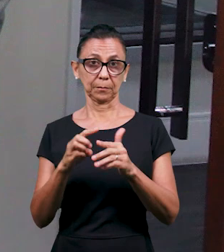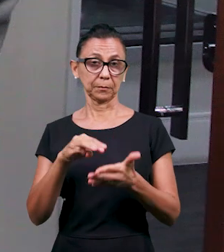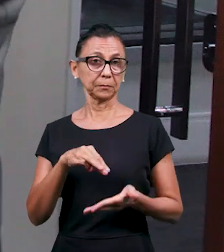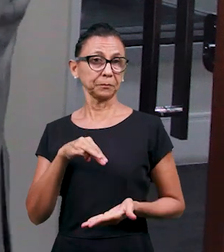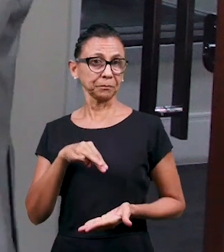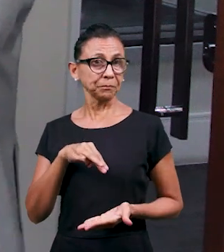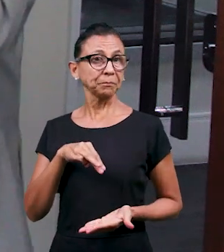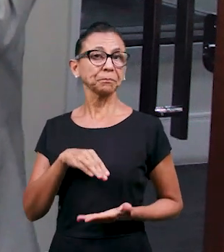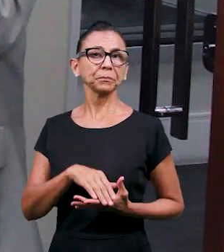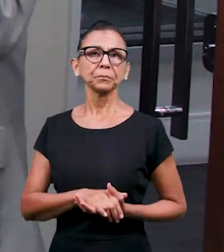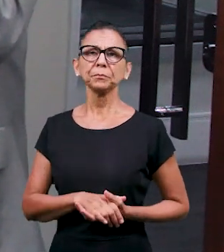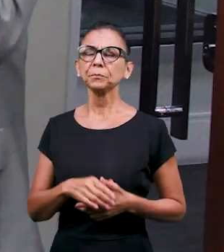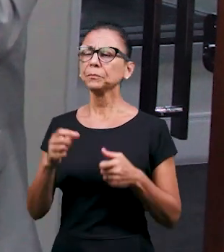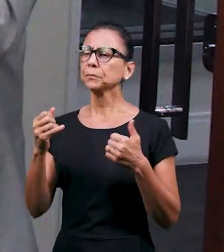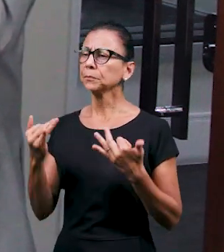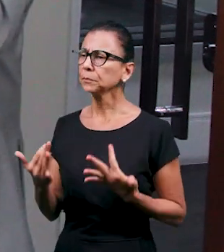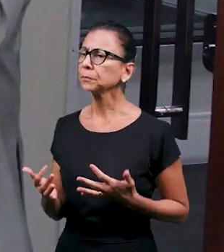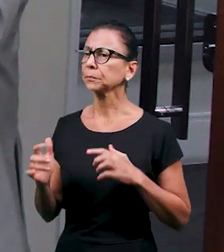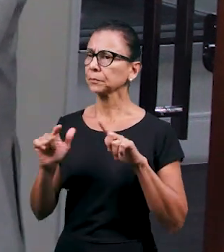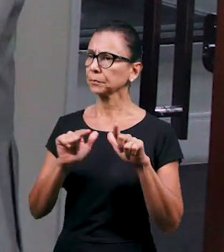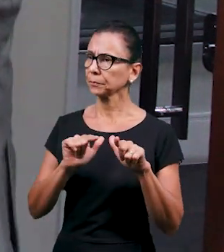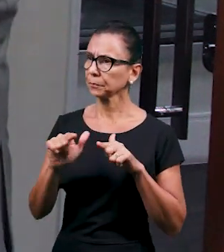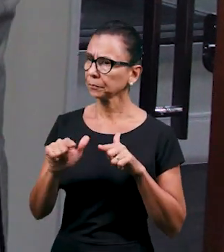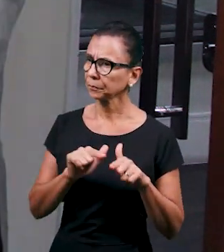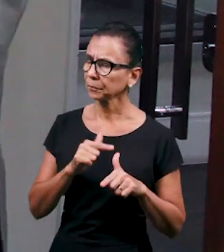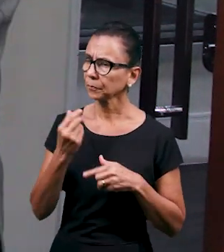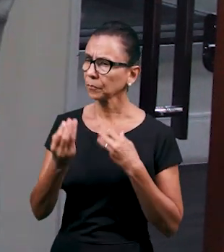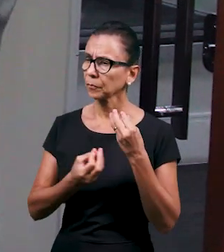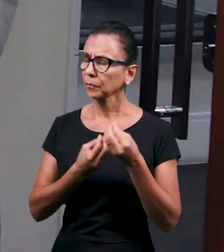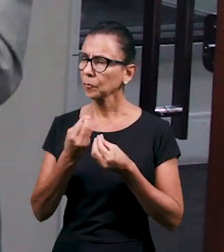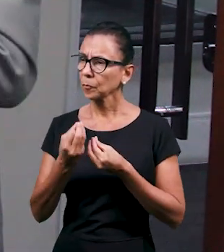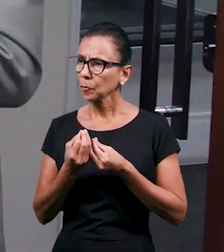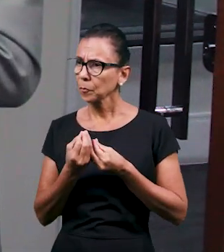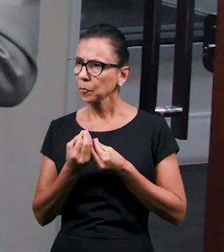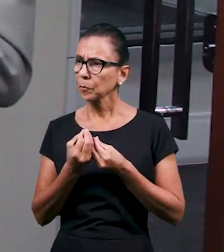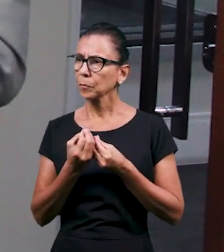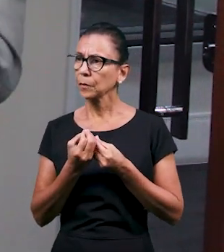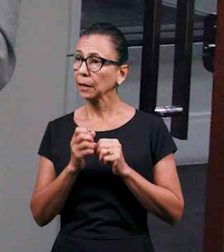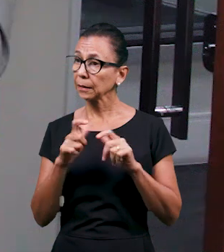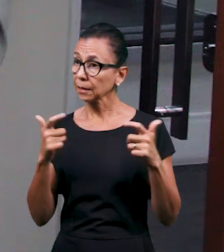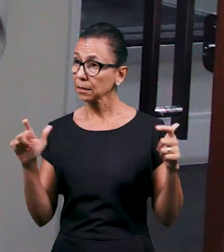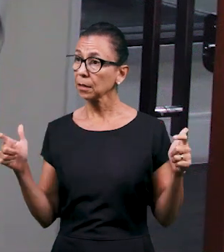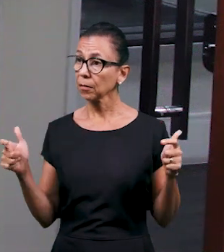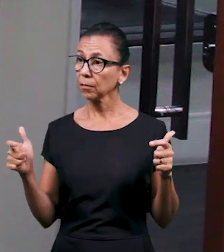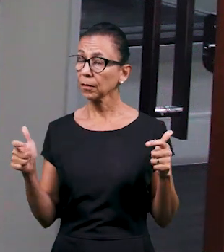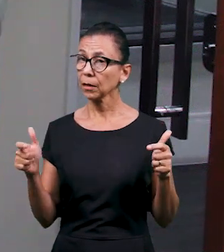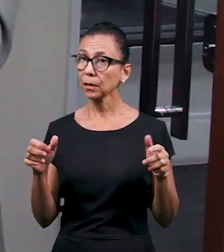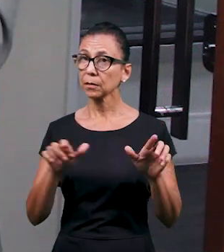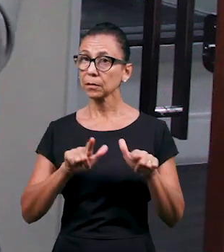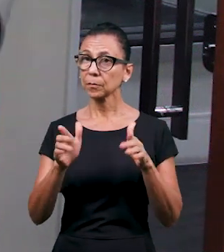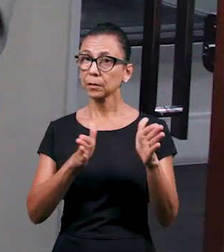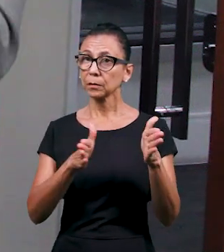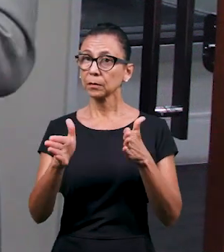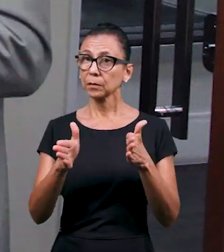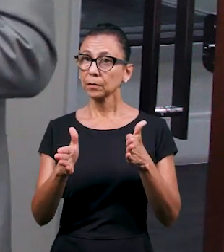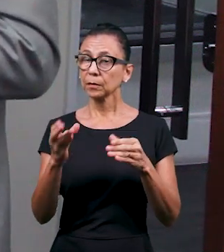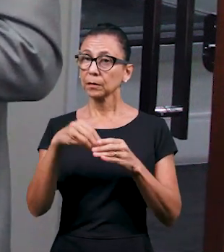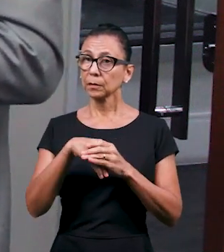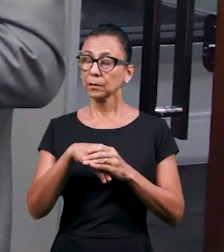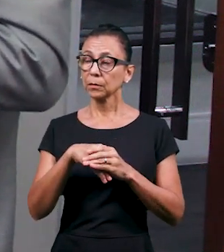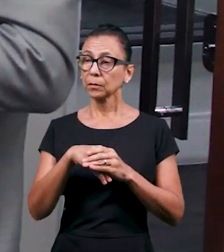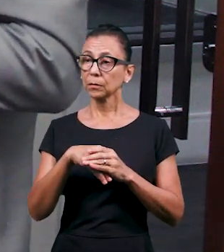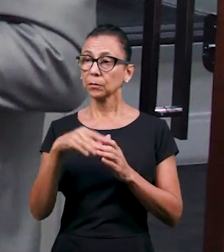de acessibilidade na Igreja Maranata, e fala um pouquinho sobre esse trabalho de acessibilidade, essa abrangência do trabalho de